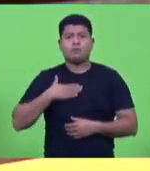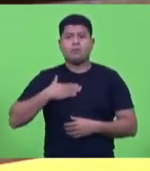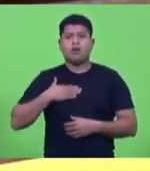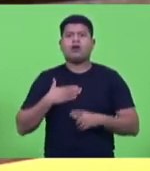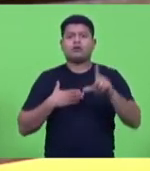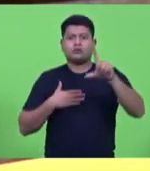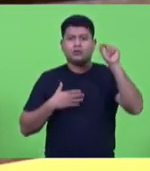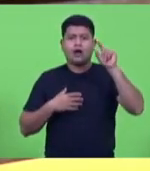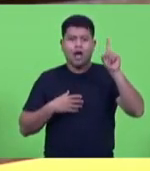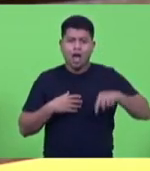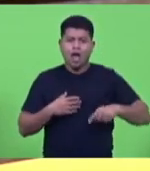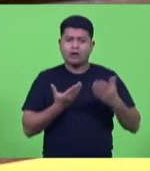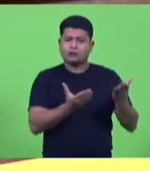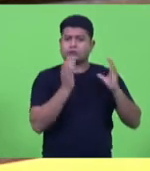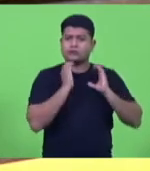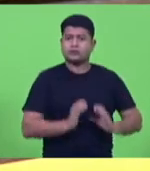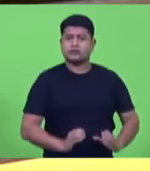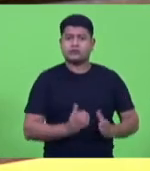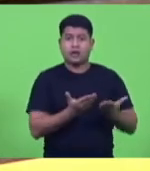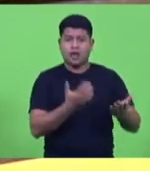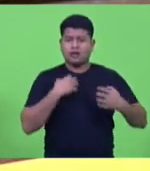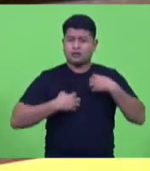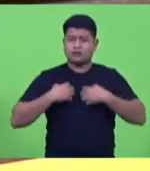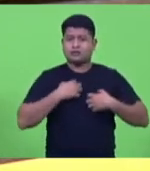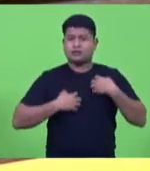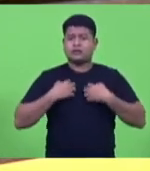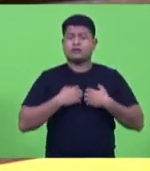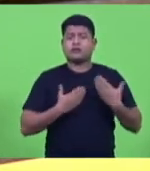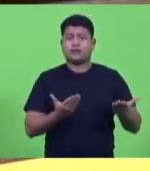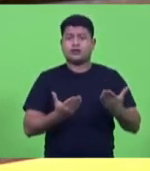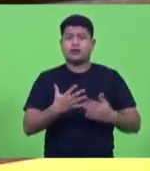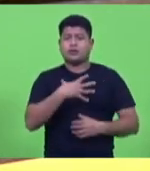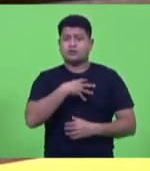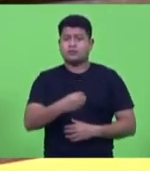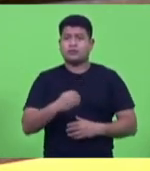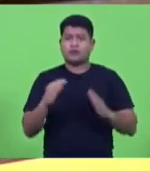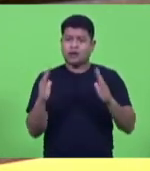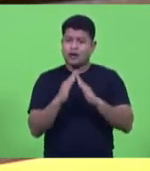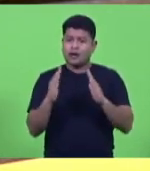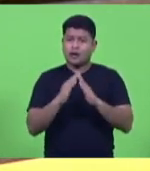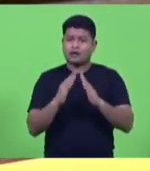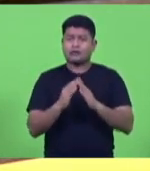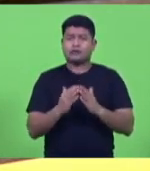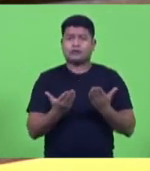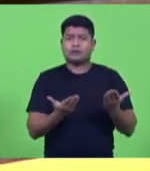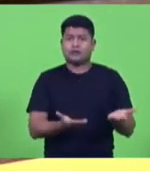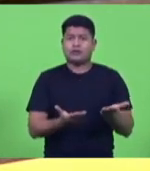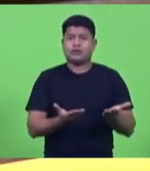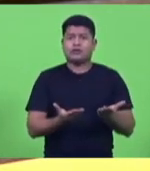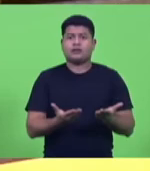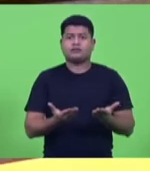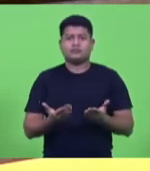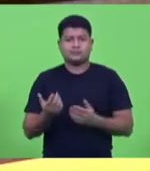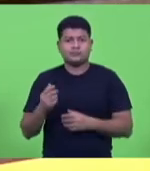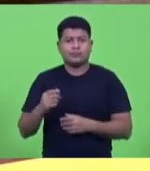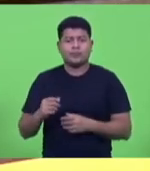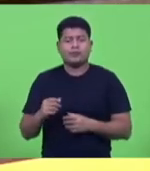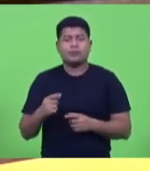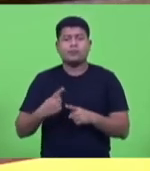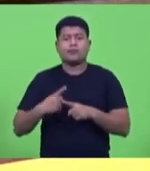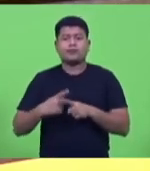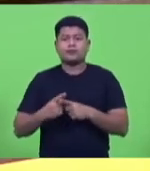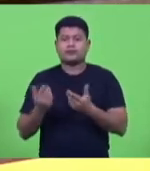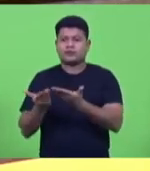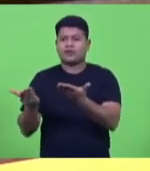brasileiro, que hoje está desesperado com o seu filho em casa, sem aprender, refém de uma elite burocrática que se acha